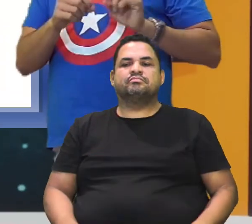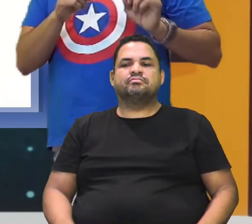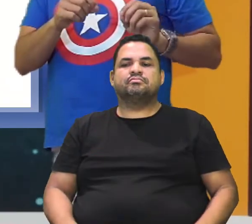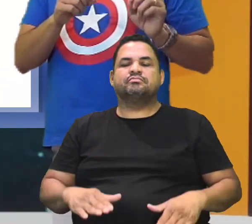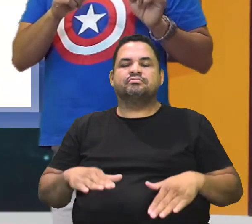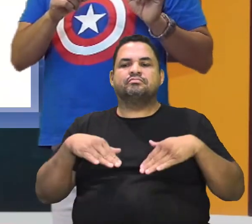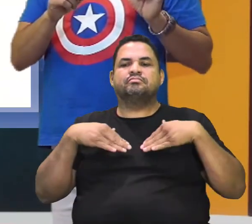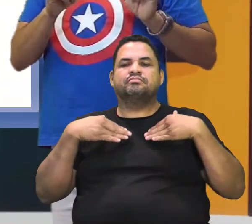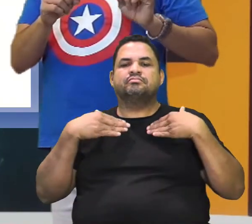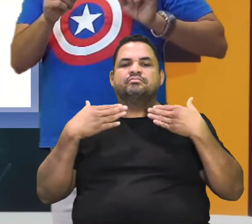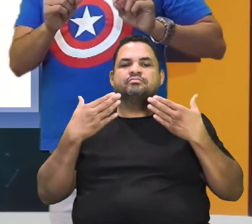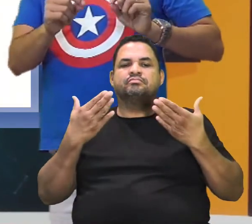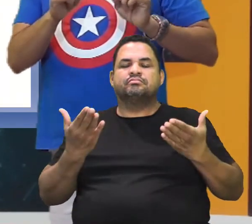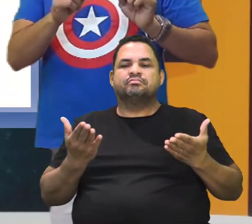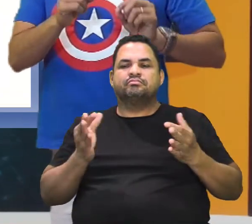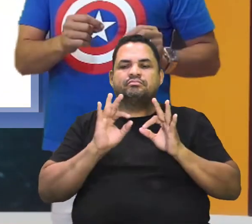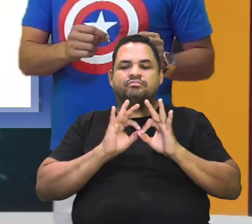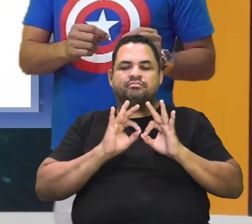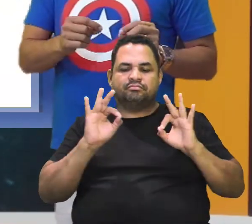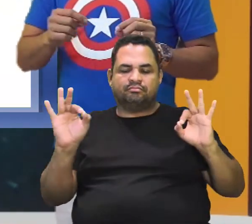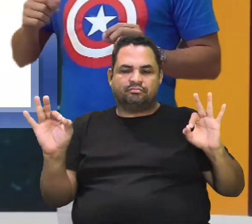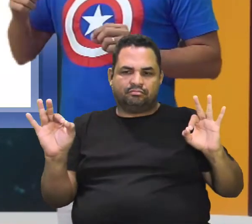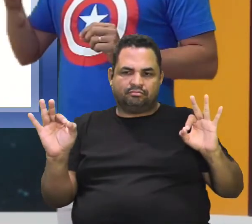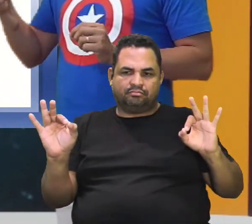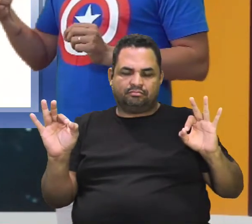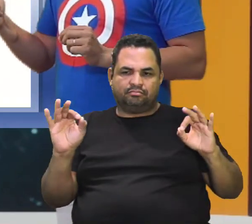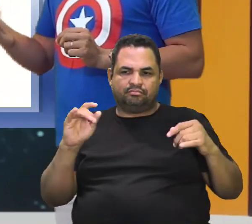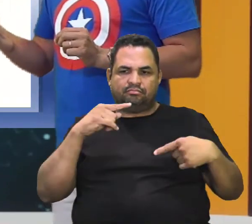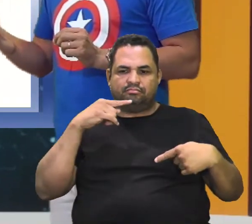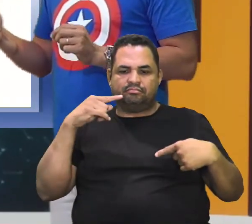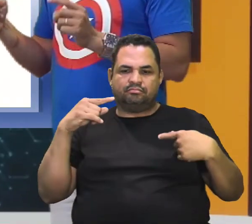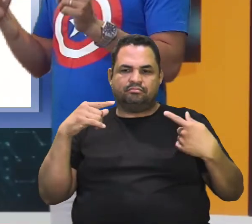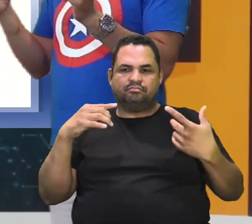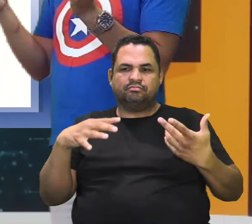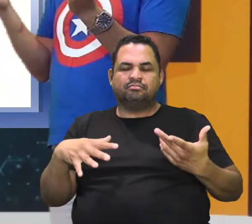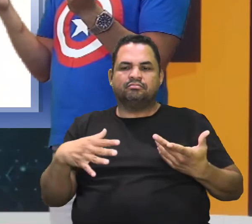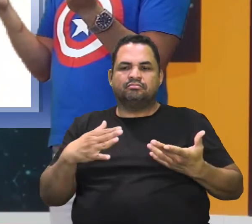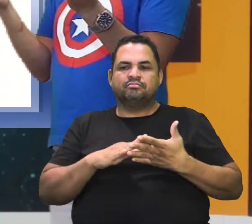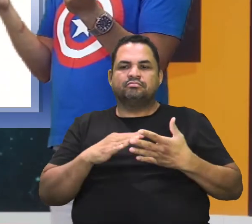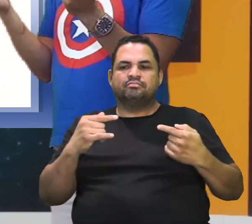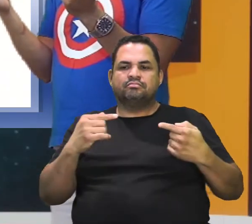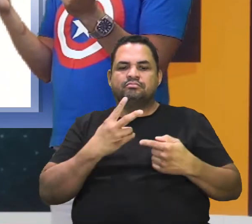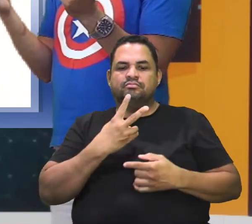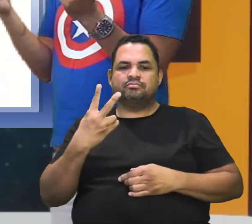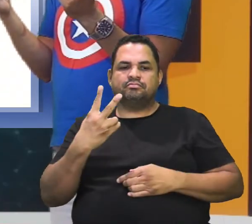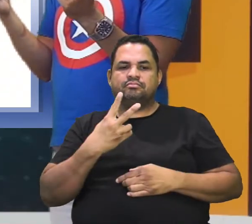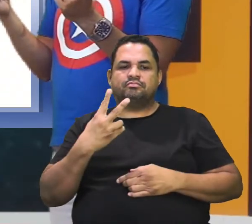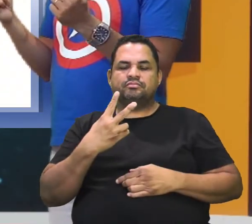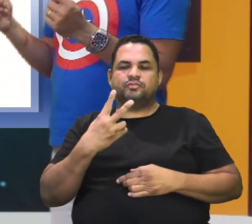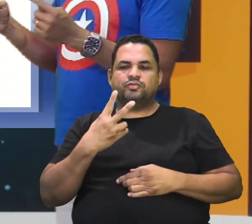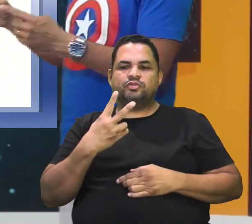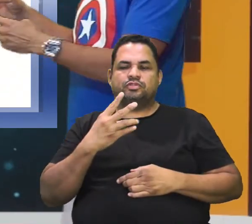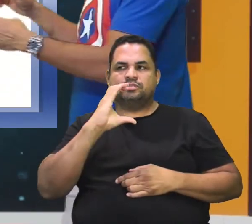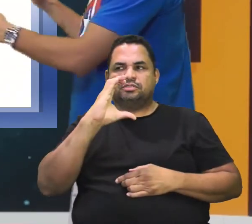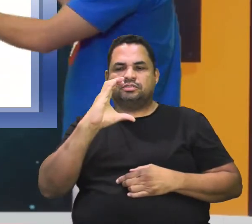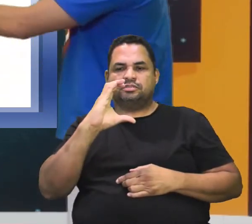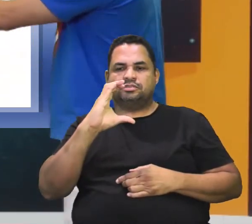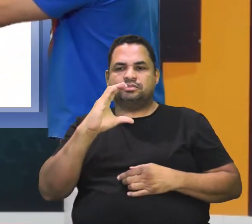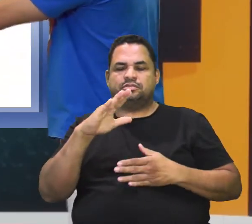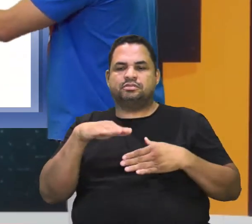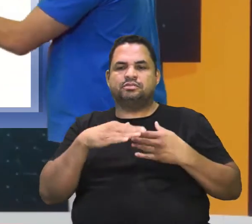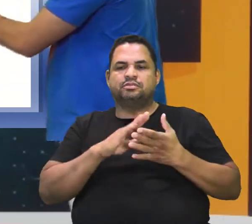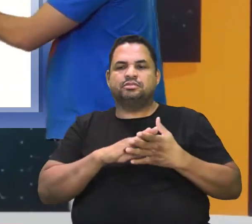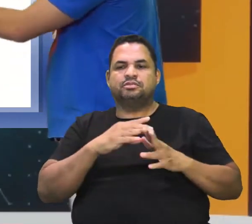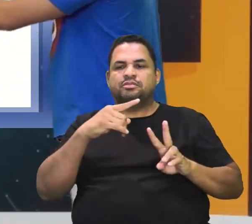assim, qual é a distância focal? A distância focal é o 2C. Então quando eu tirar a